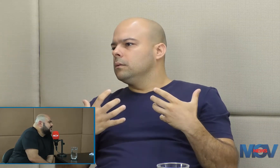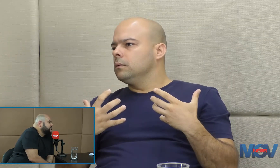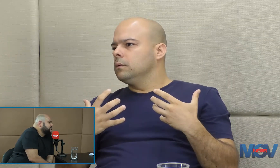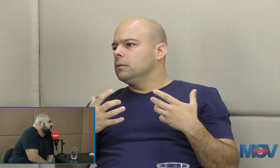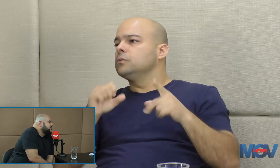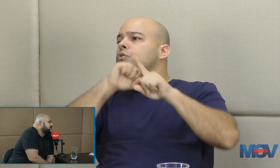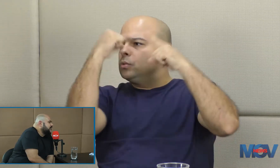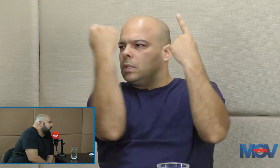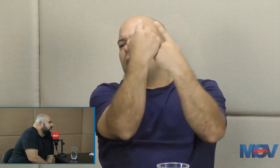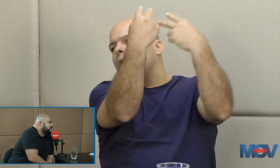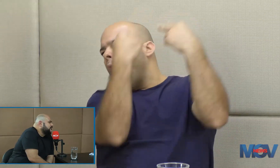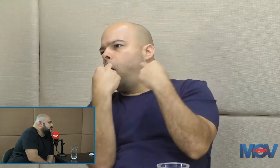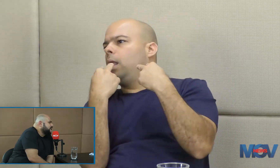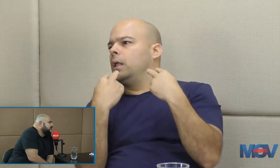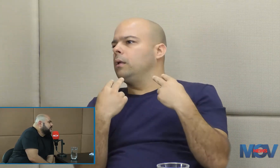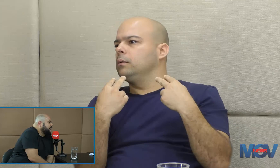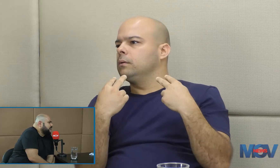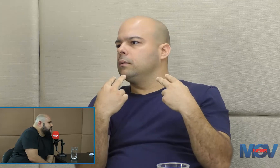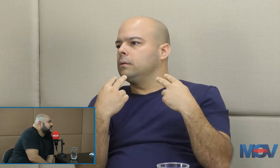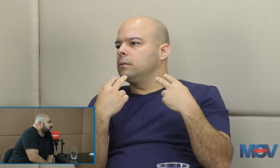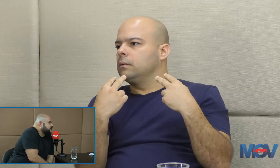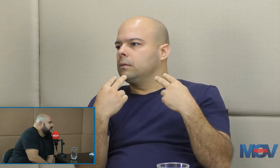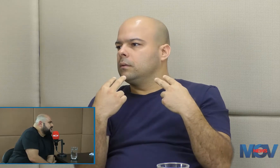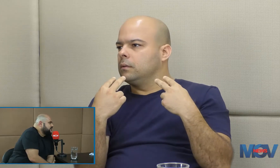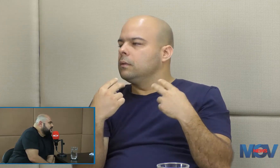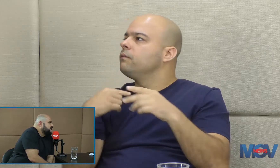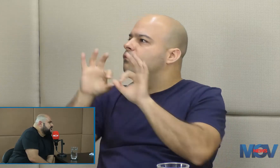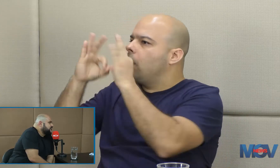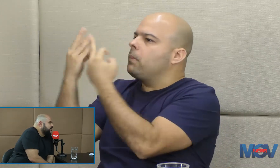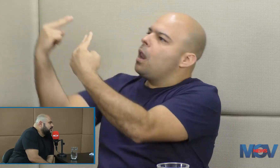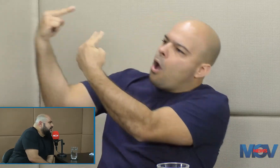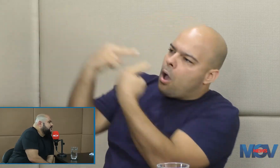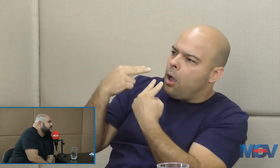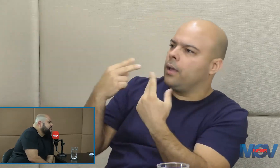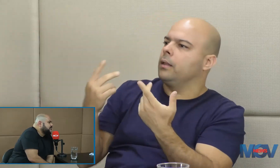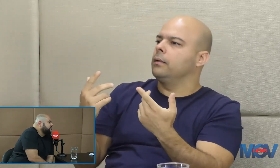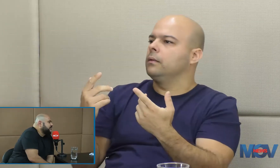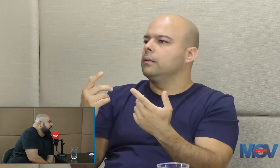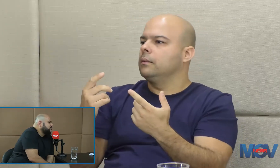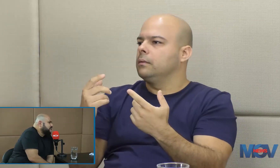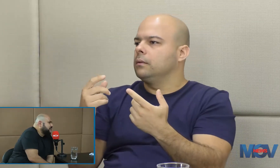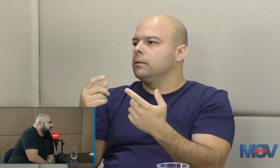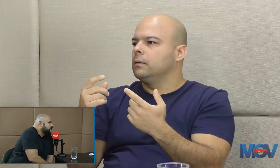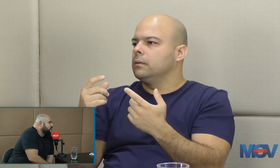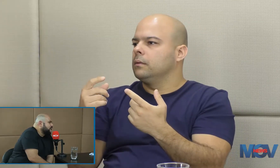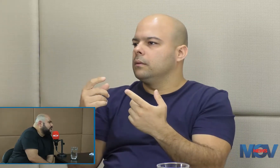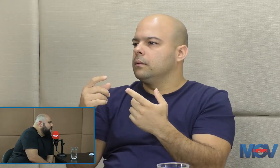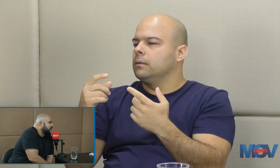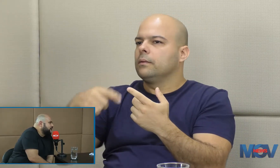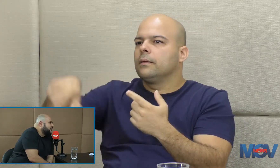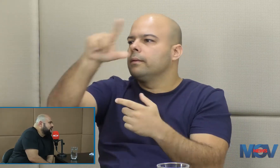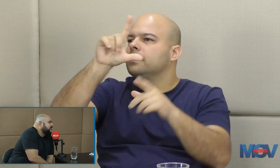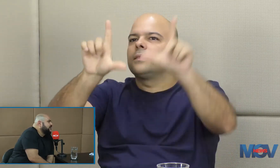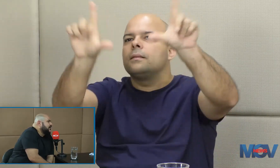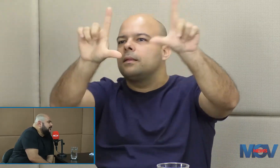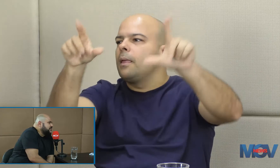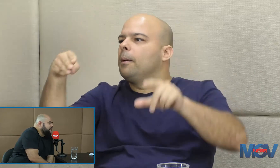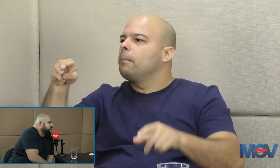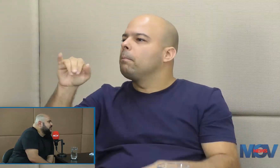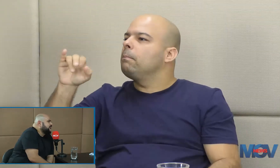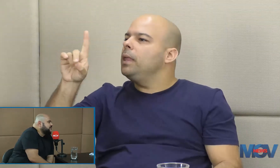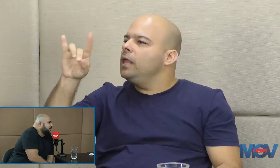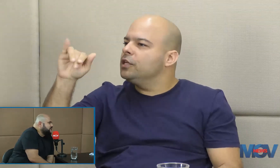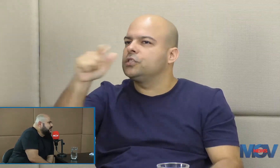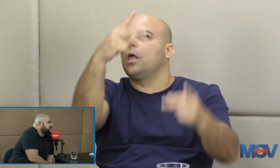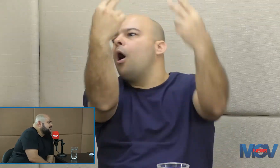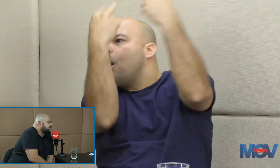sociedade precisa me aceitar. A sociedade precisa me enxergar, precisa ver que eu sou uma pessoa como qualquer outra. A minha